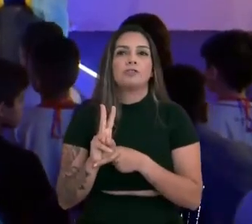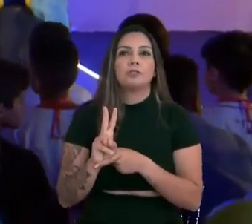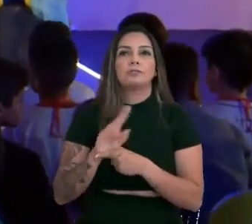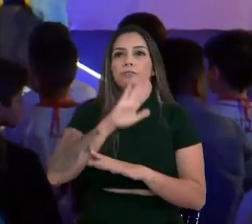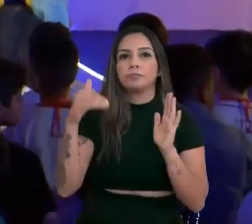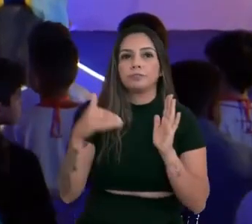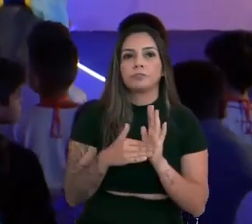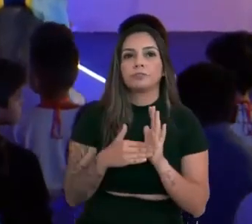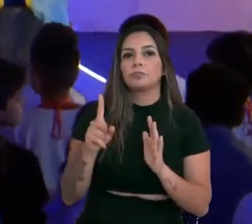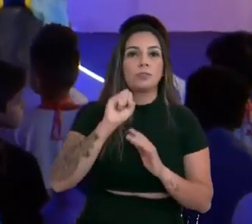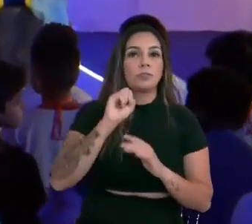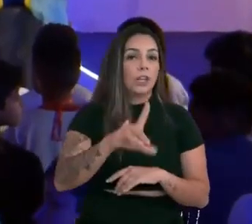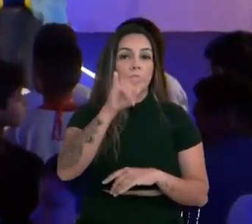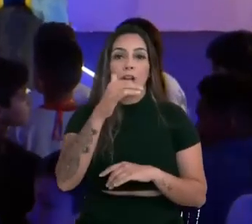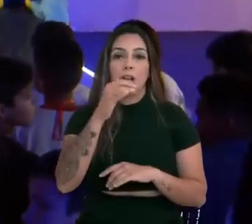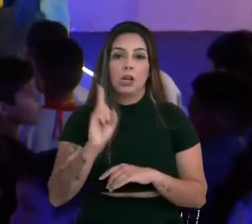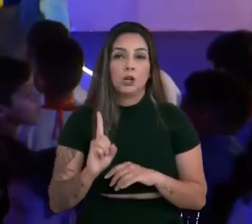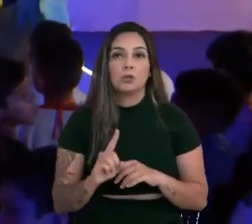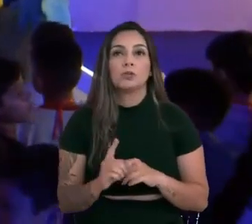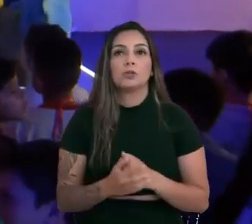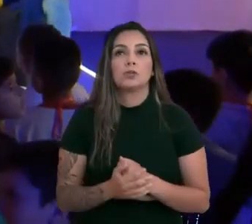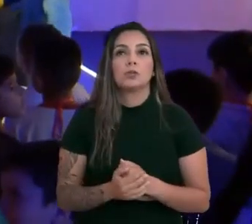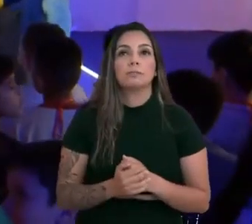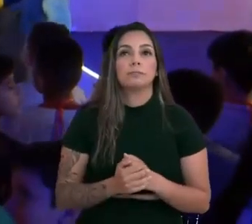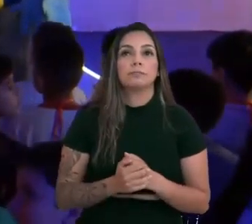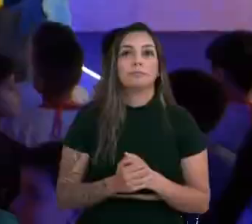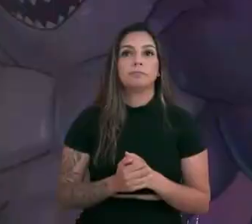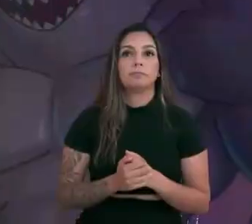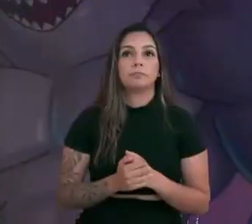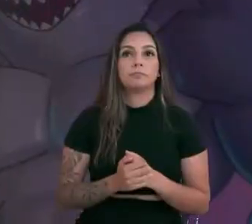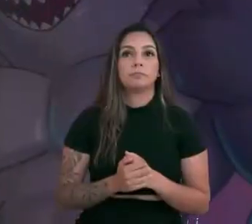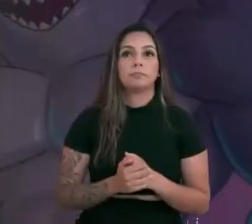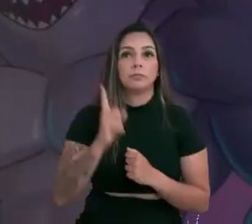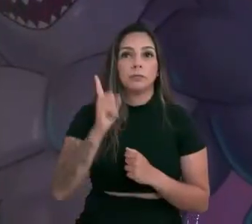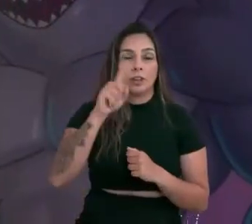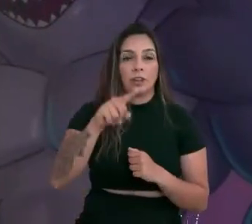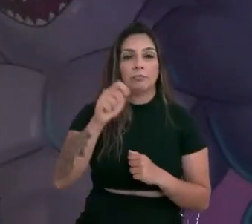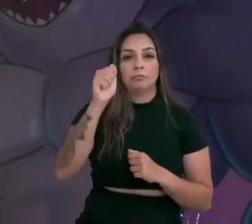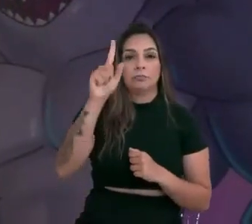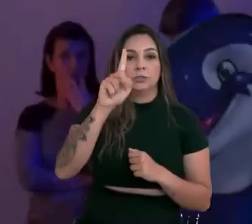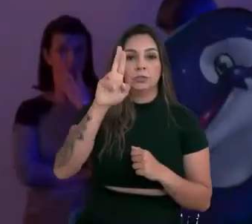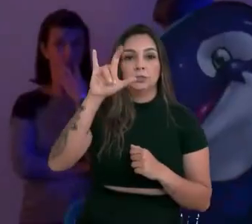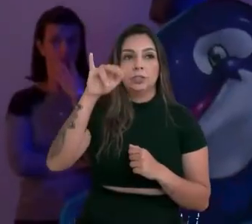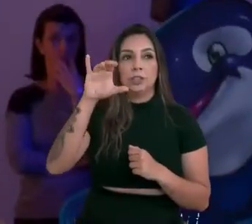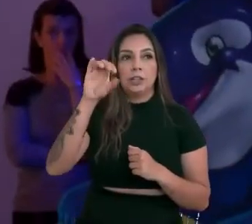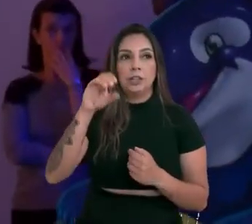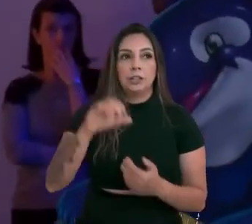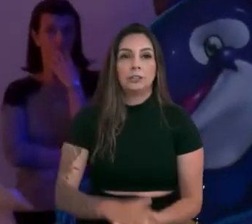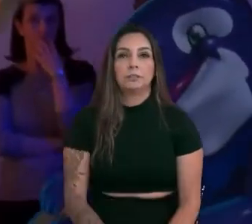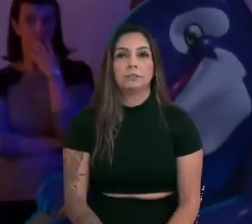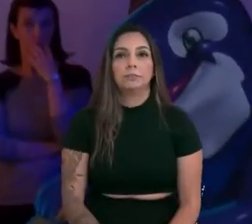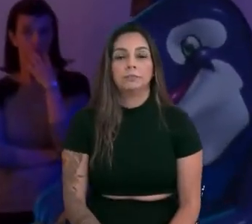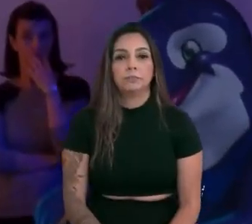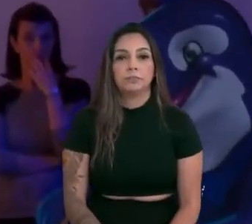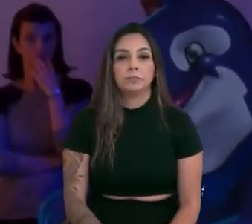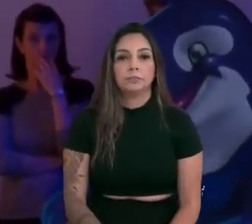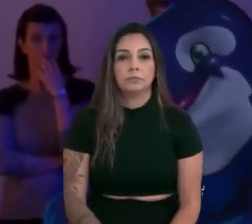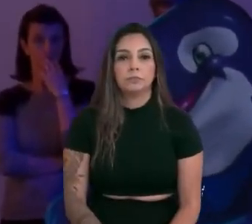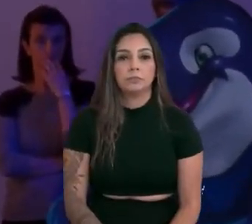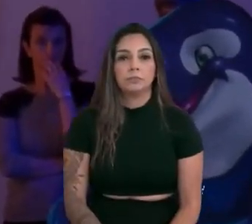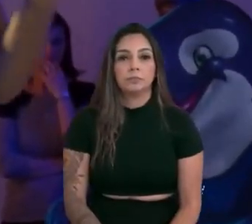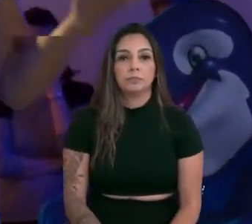joga lixo em lugar nenhum, é considerado um azuliano. Mas para isso tem que cumprir